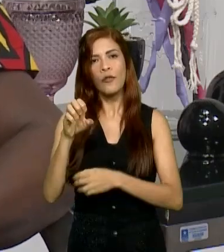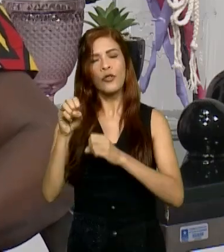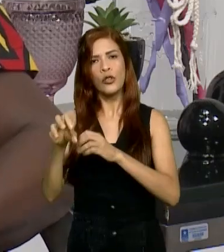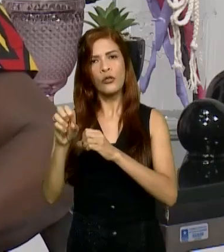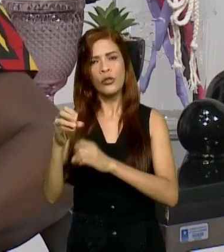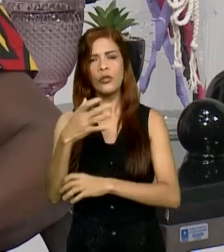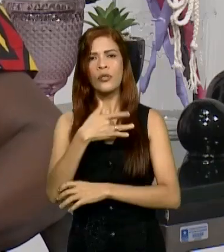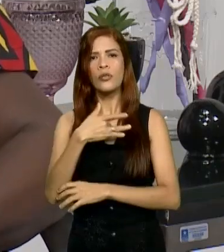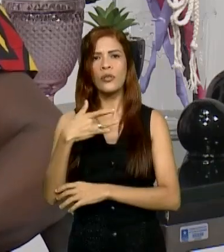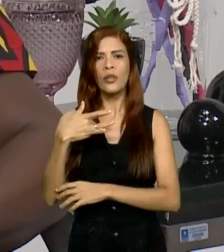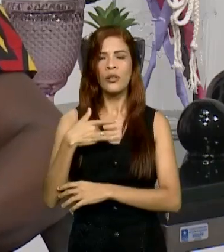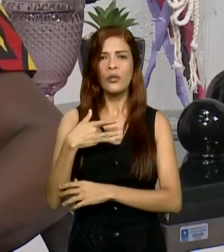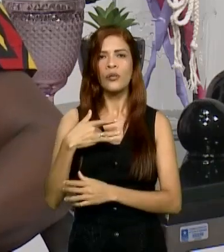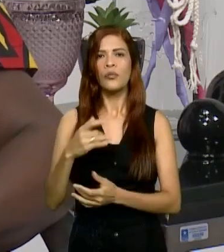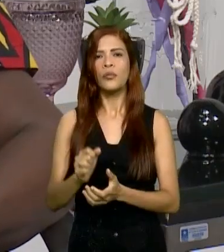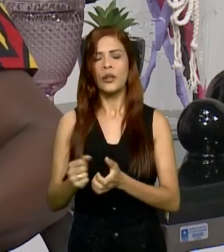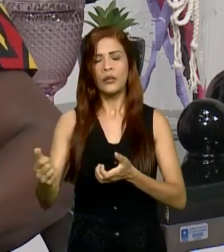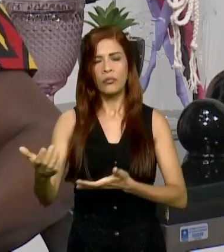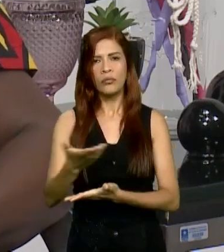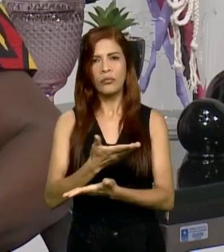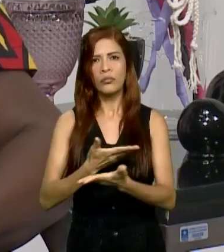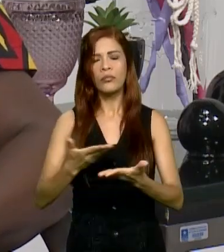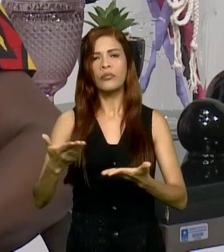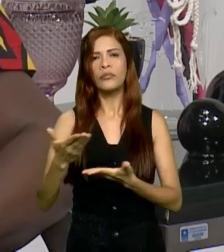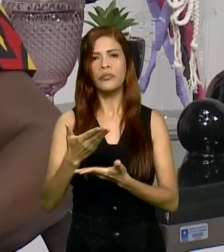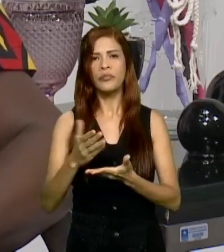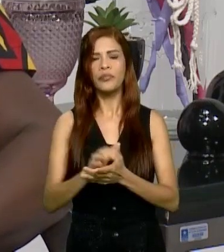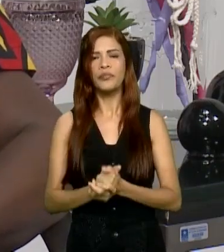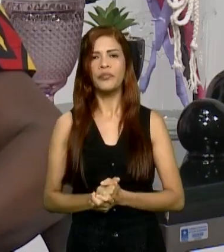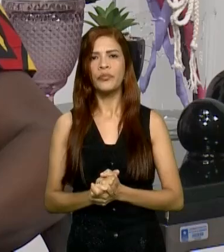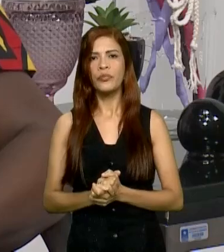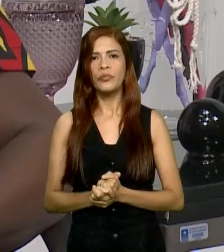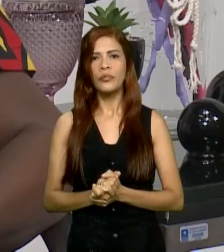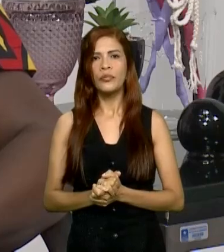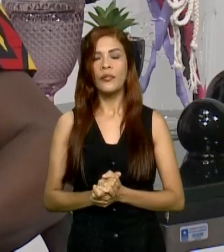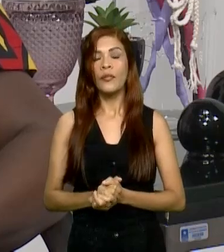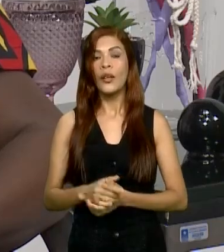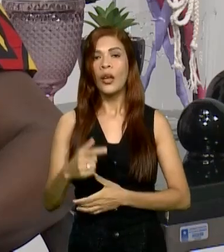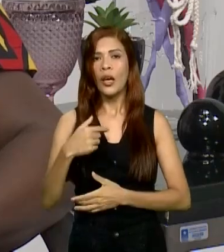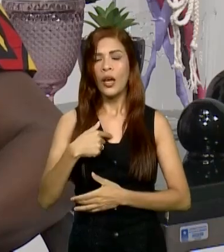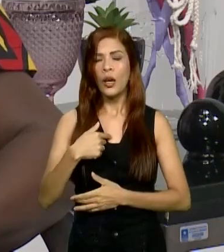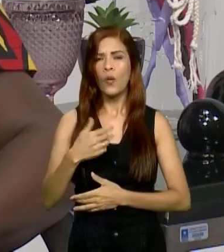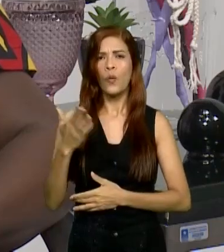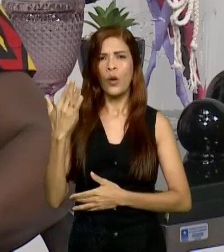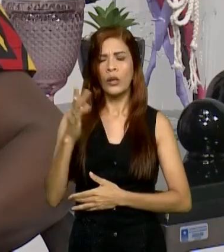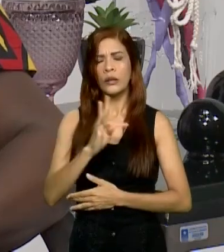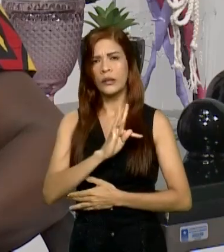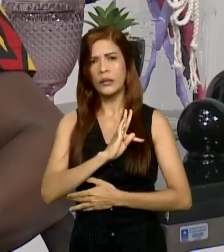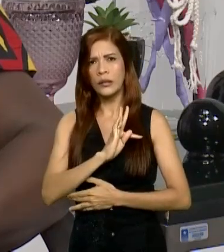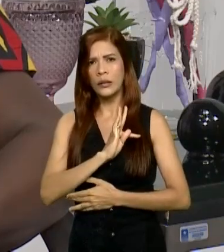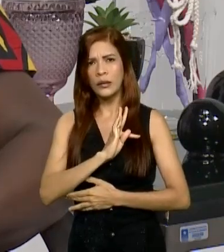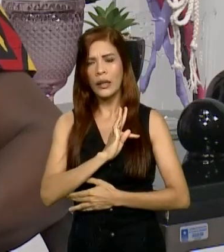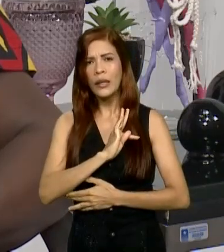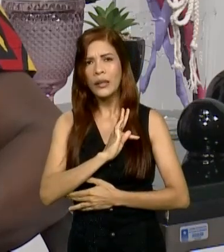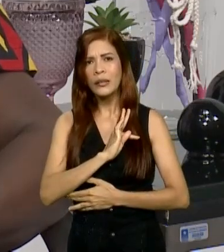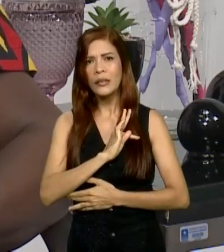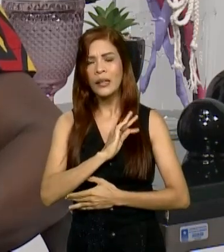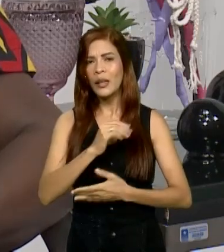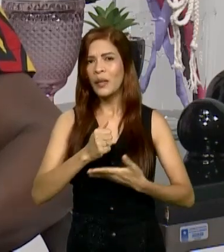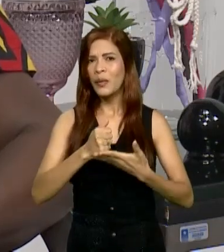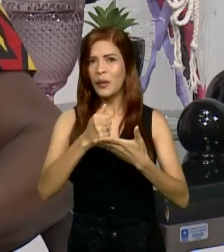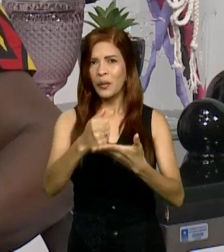que é a intersetorialidade. E como eu estava como técnica da